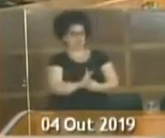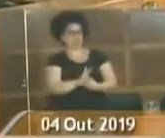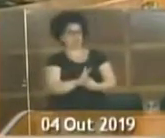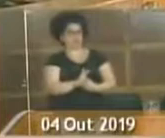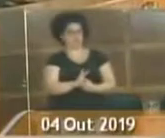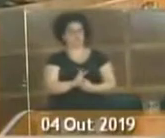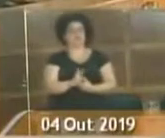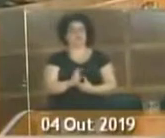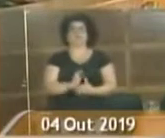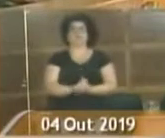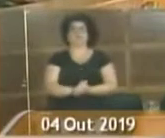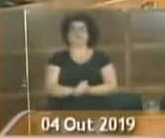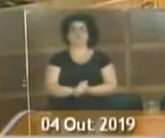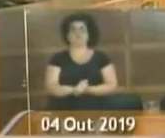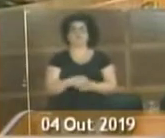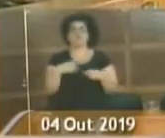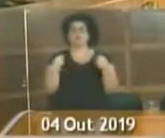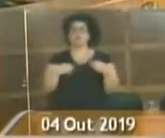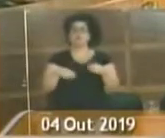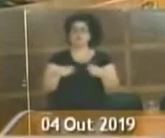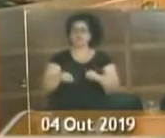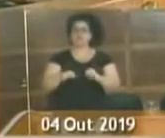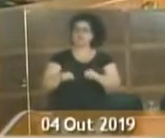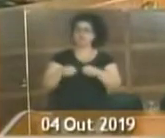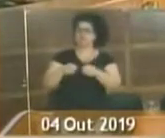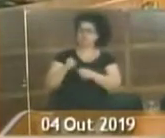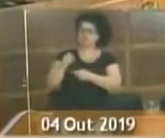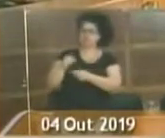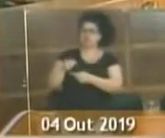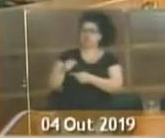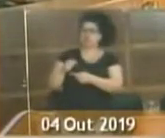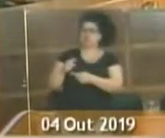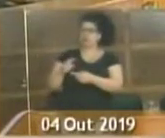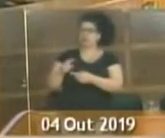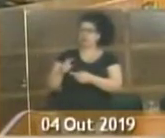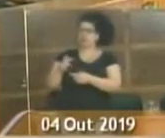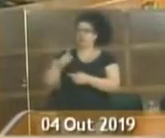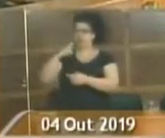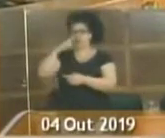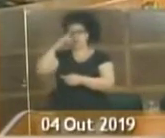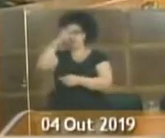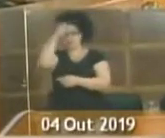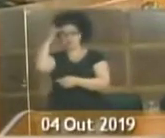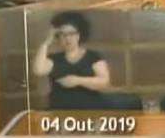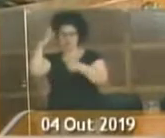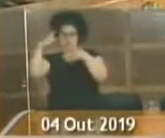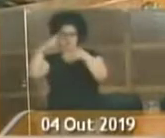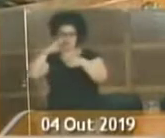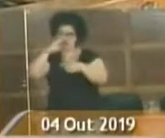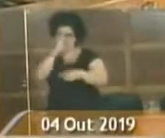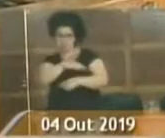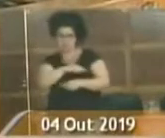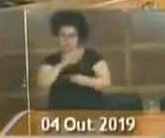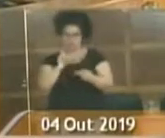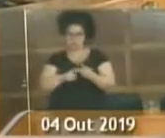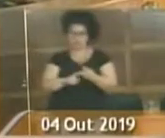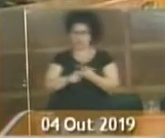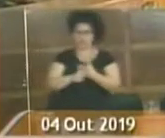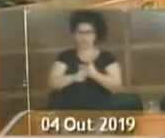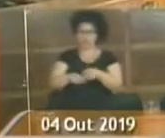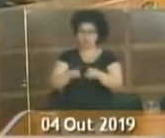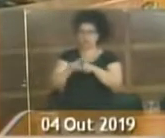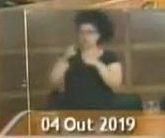criançada? Devemos combater, sim, os maus tratos, a negligência e o abandono de